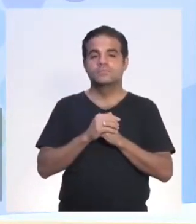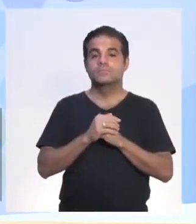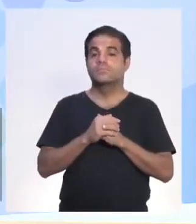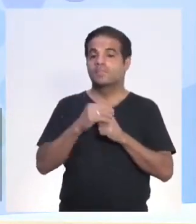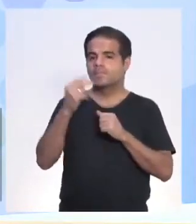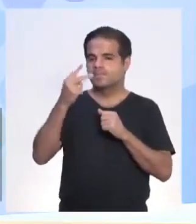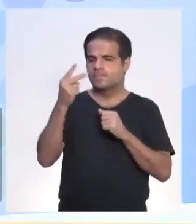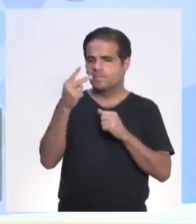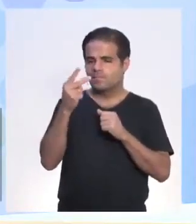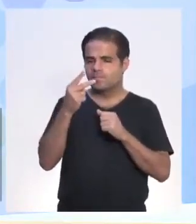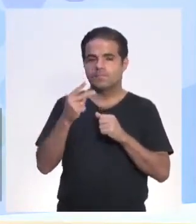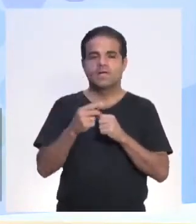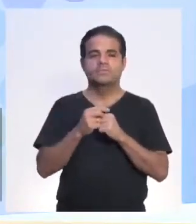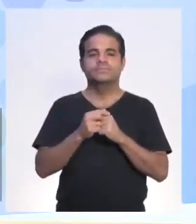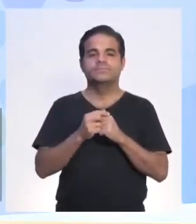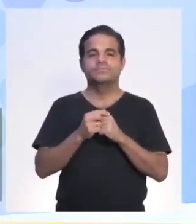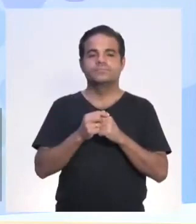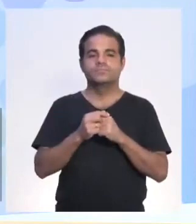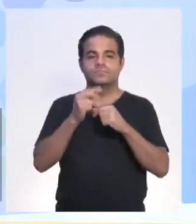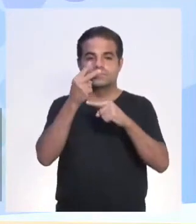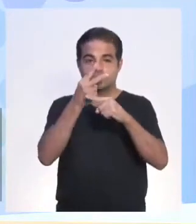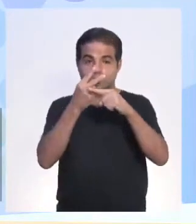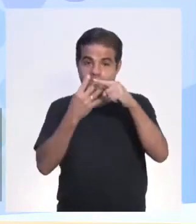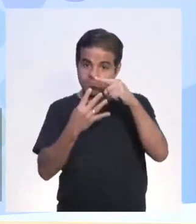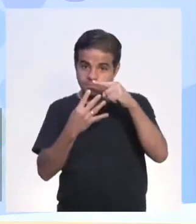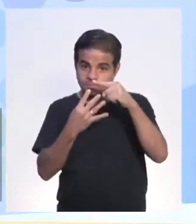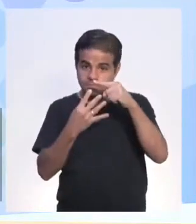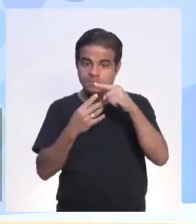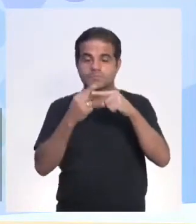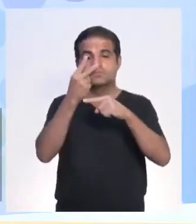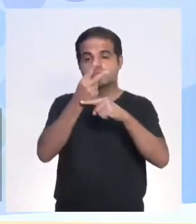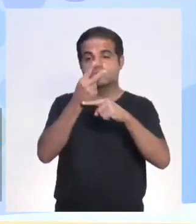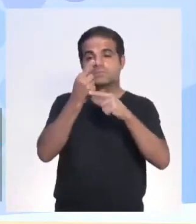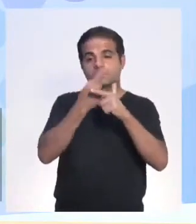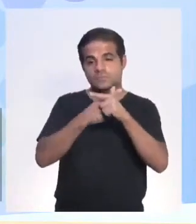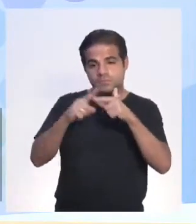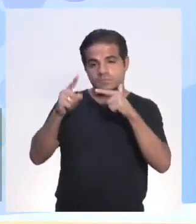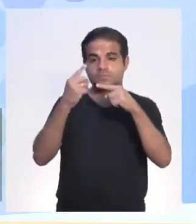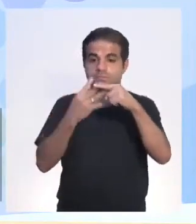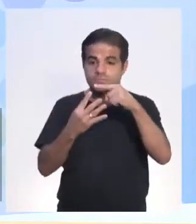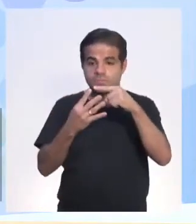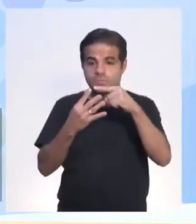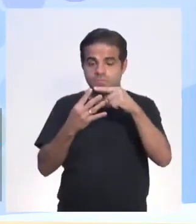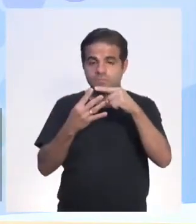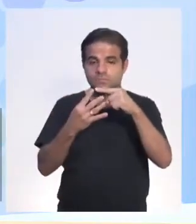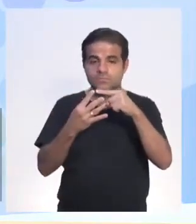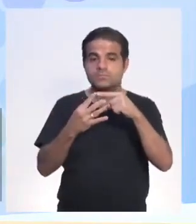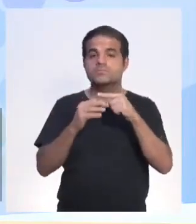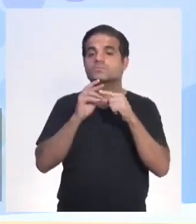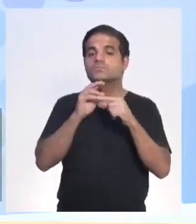para a segunda fração. 2 quartos. 2 dividido por 4.